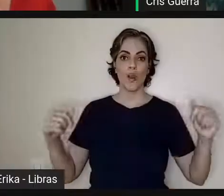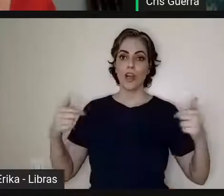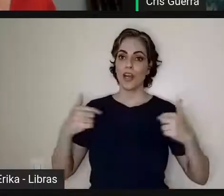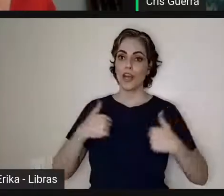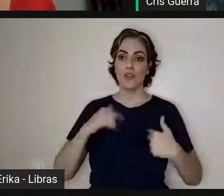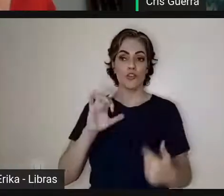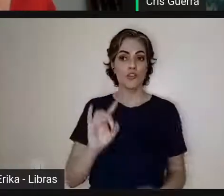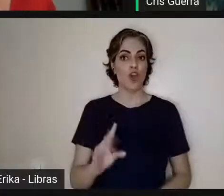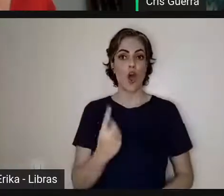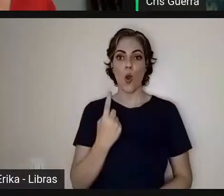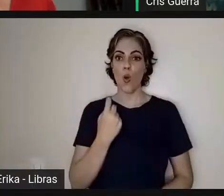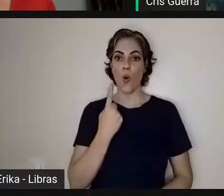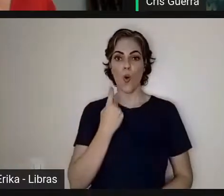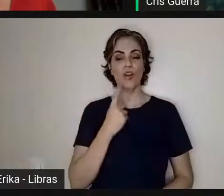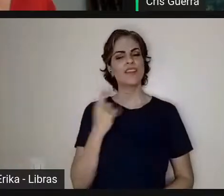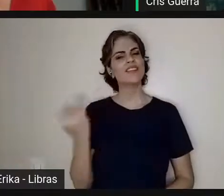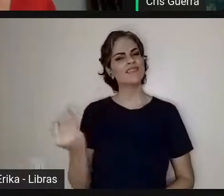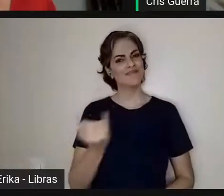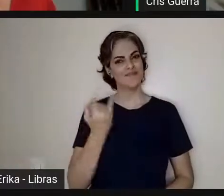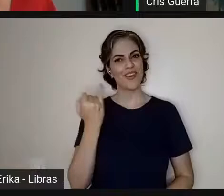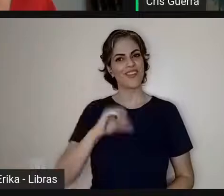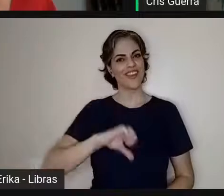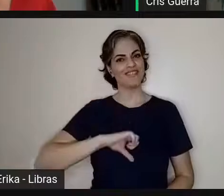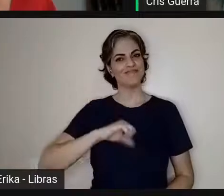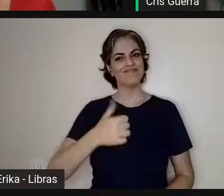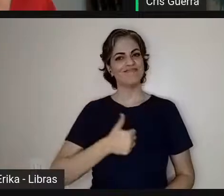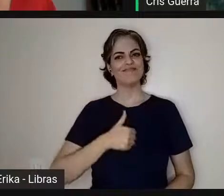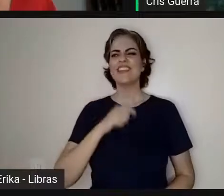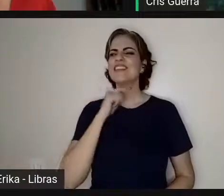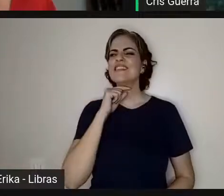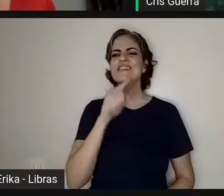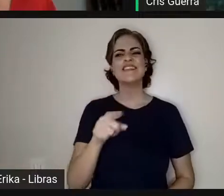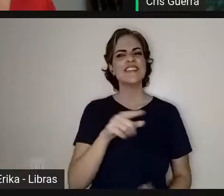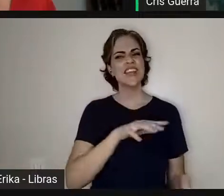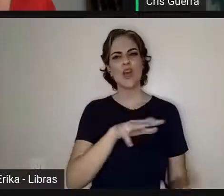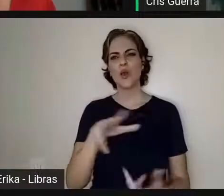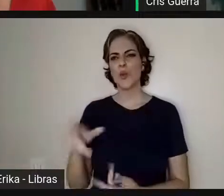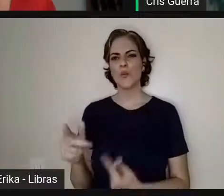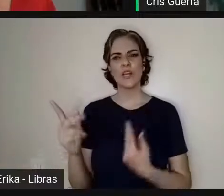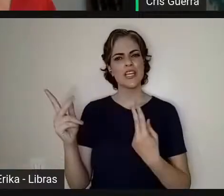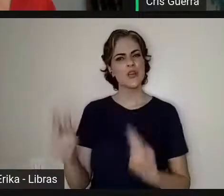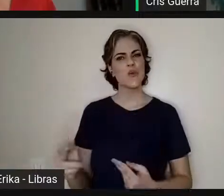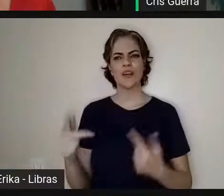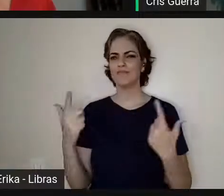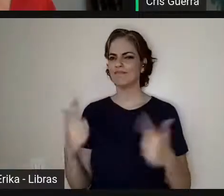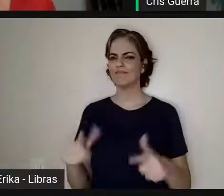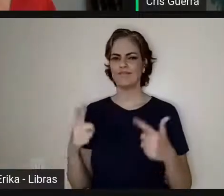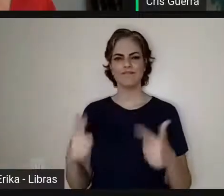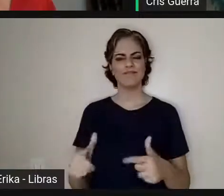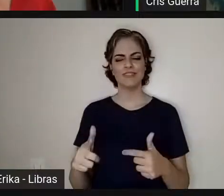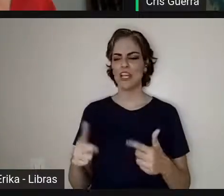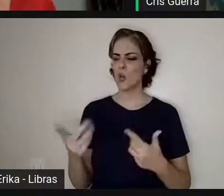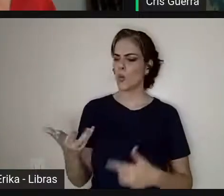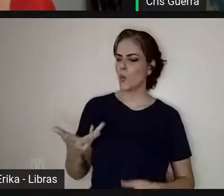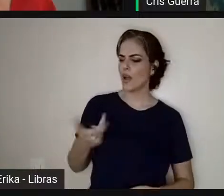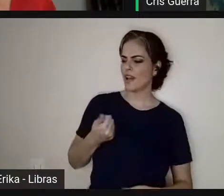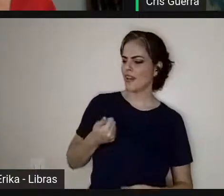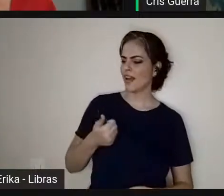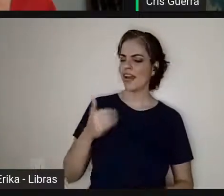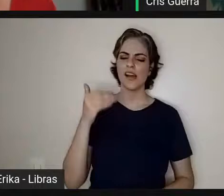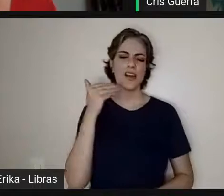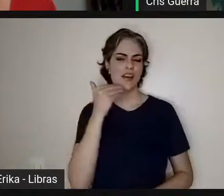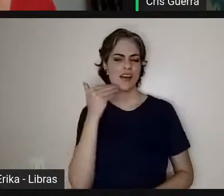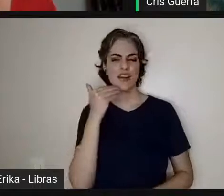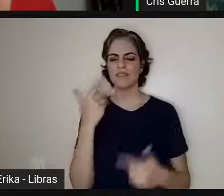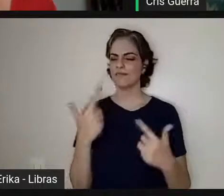da autoestima. É descobrir que não tem ninguém no mundo igual a gente. Nem com as nossas qualidades e nem com os nossos defeitos. Até